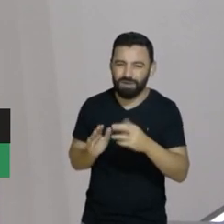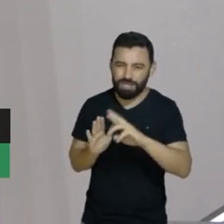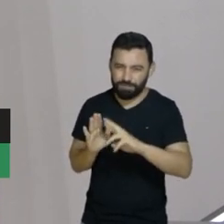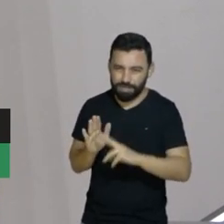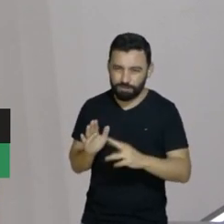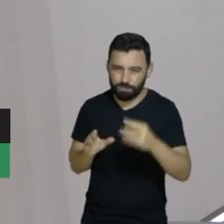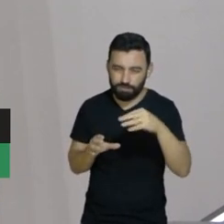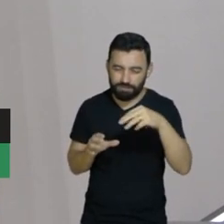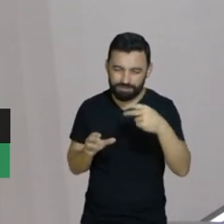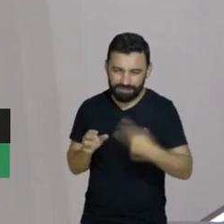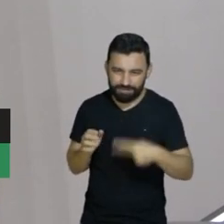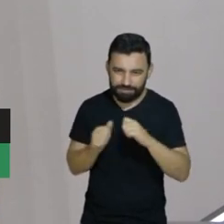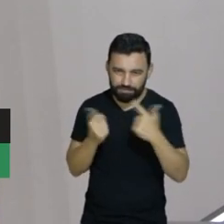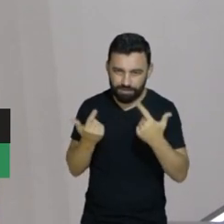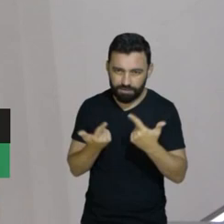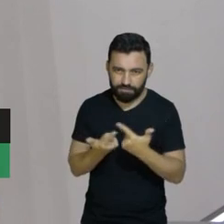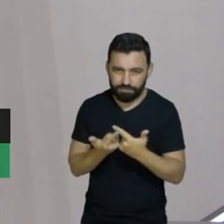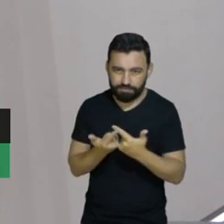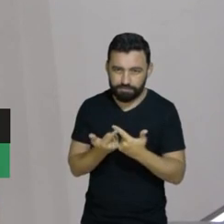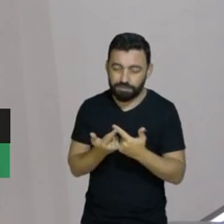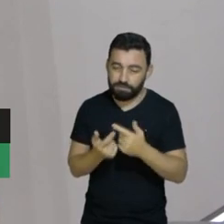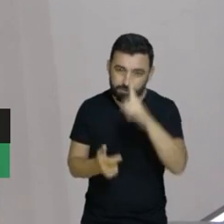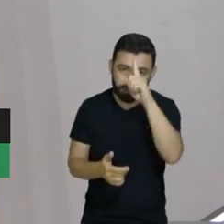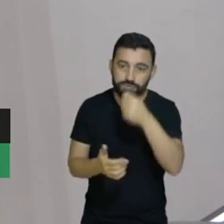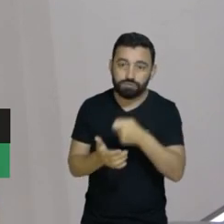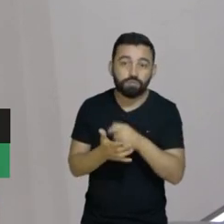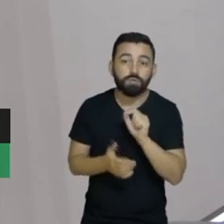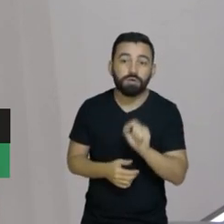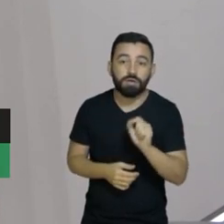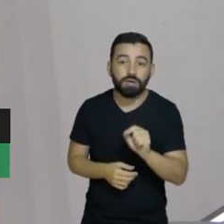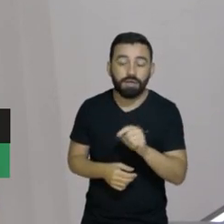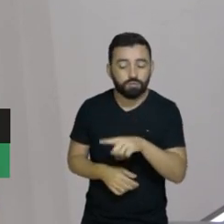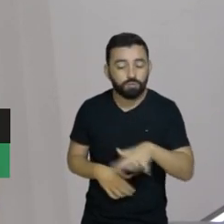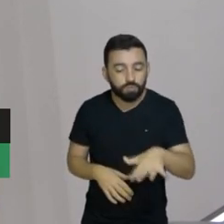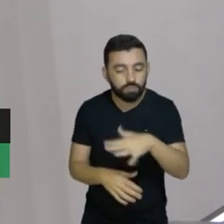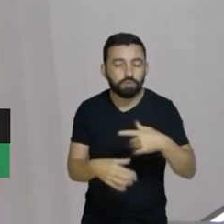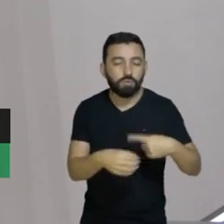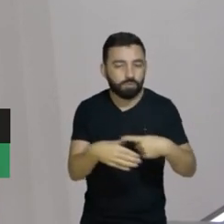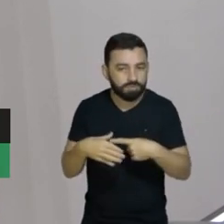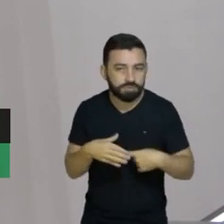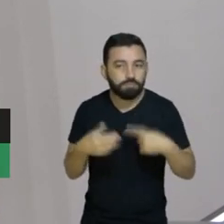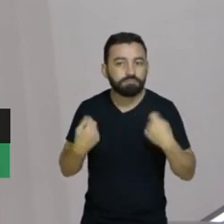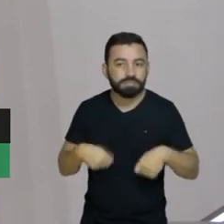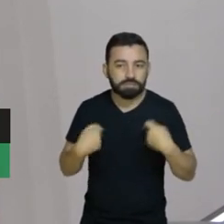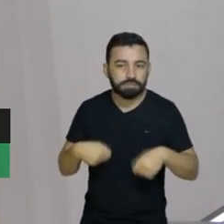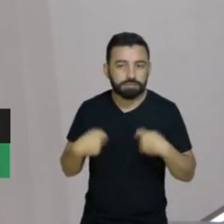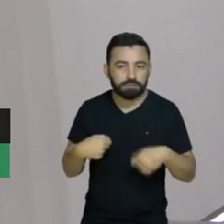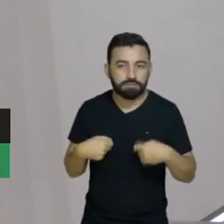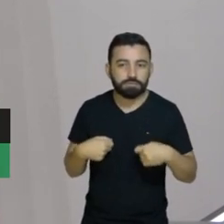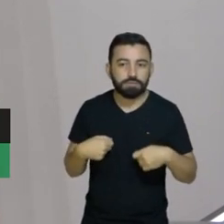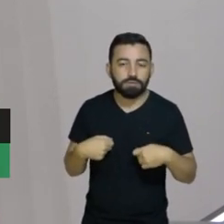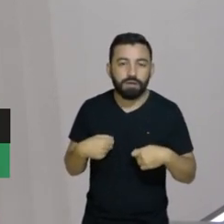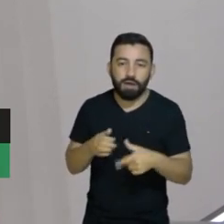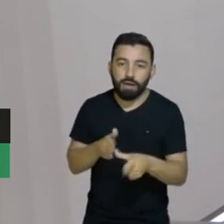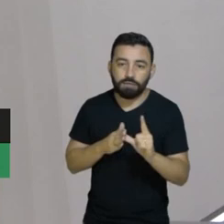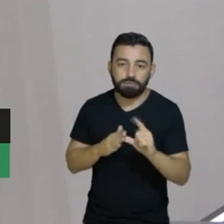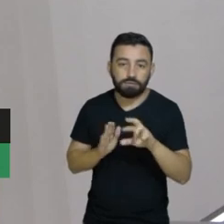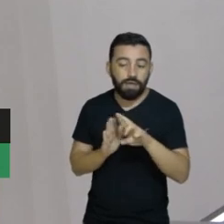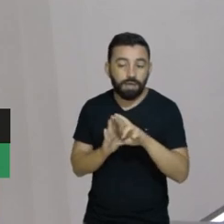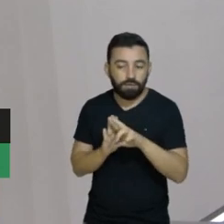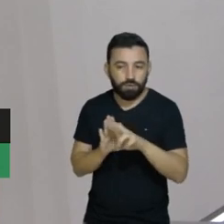regimento interno da Assembleia determina que todas as comissões devem ou deveriam ter um